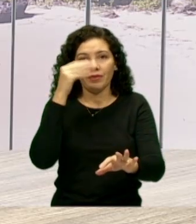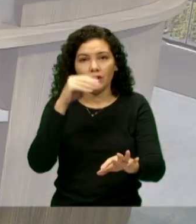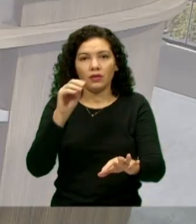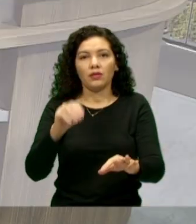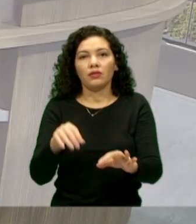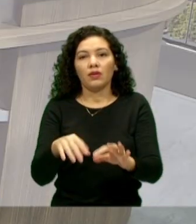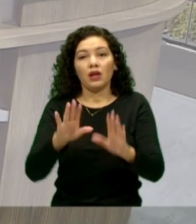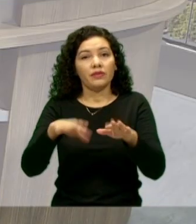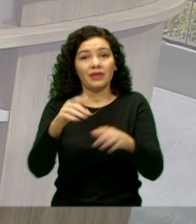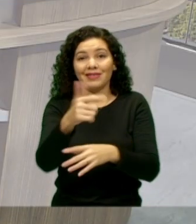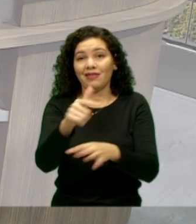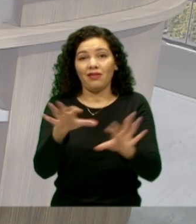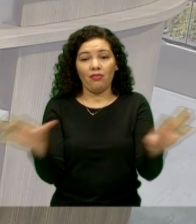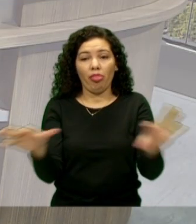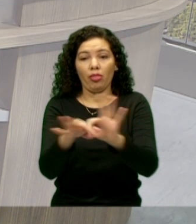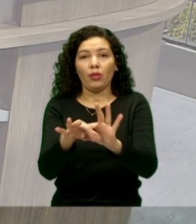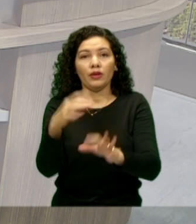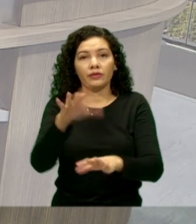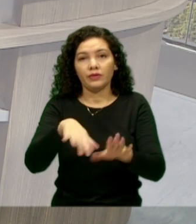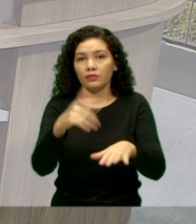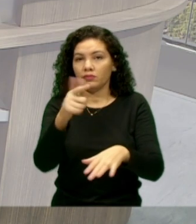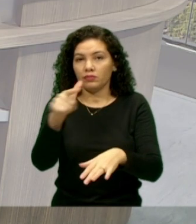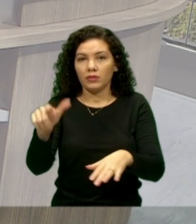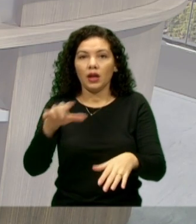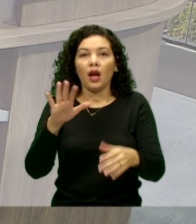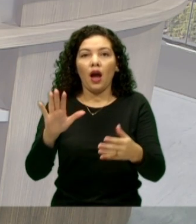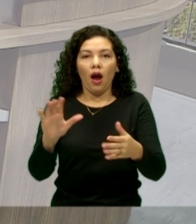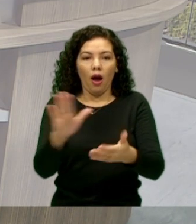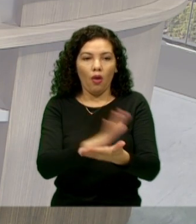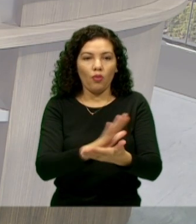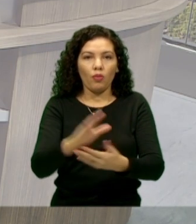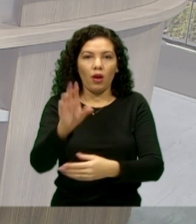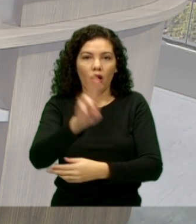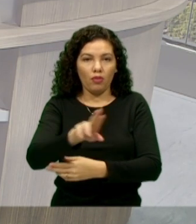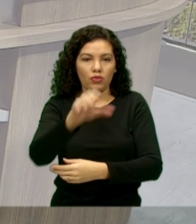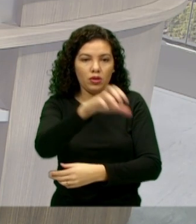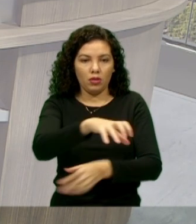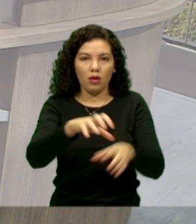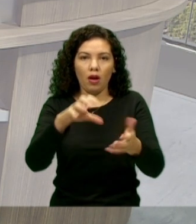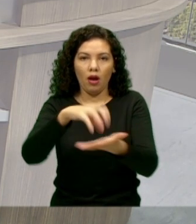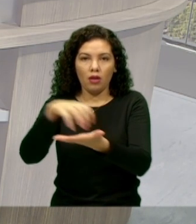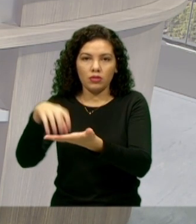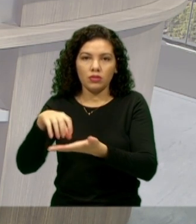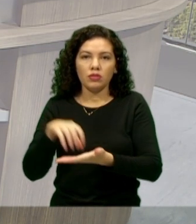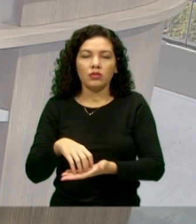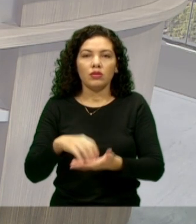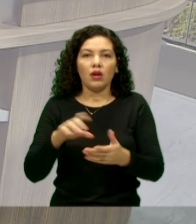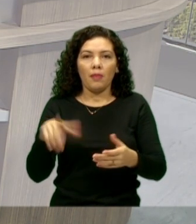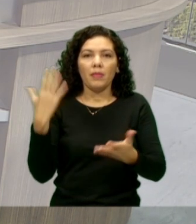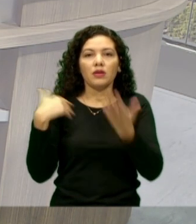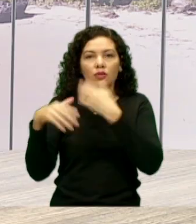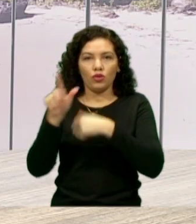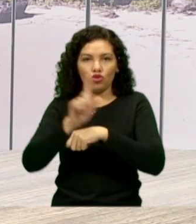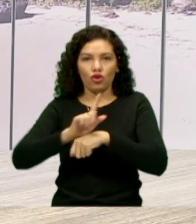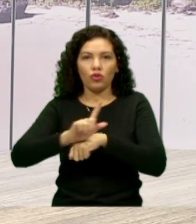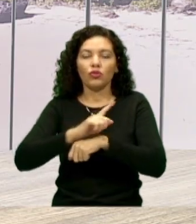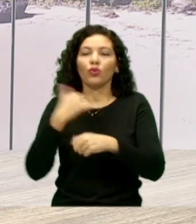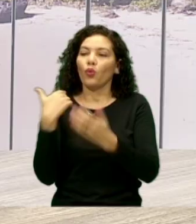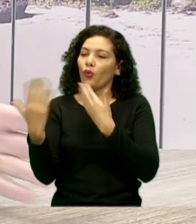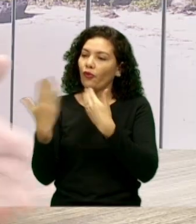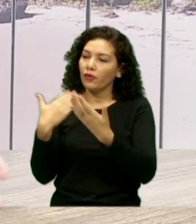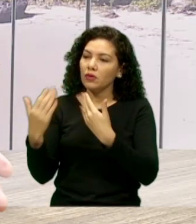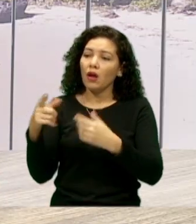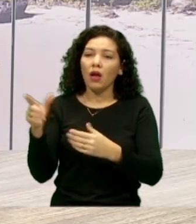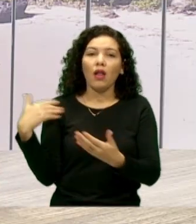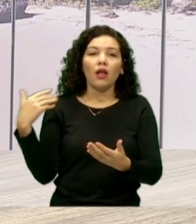inexistente. Tem unidades nesse município. Esse dia eu estava conversando com uma gerente de uma unidade, ela está há 6